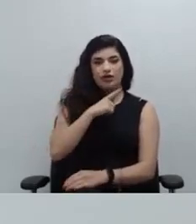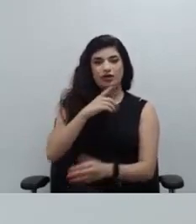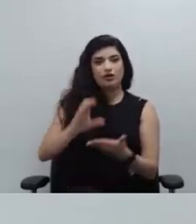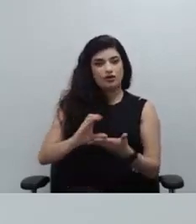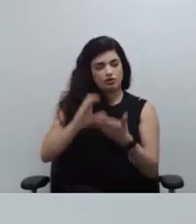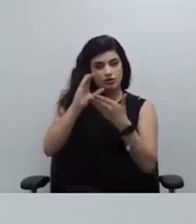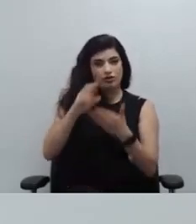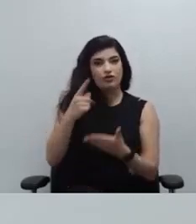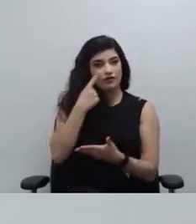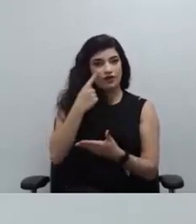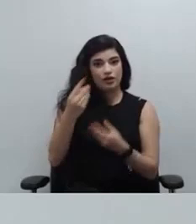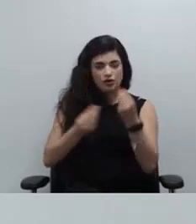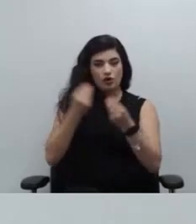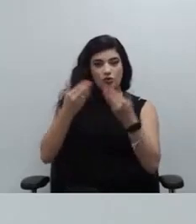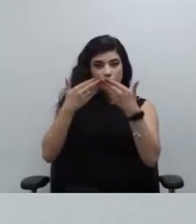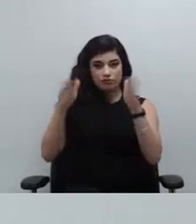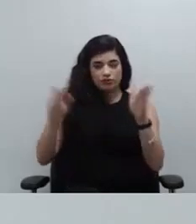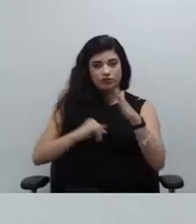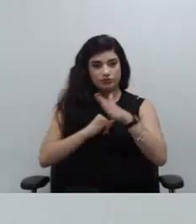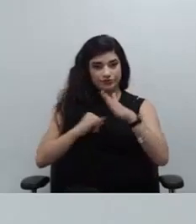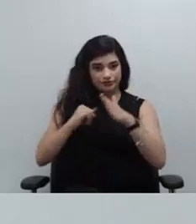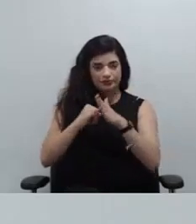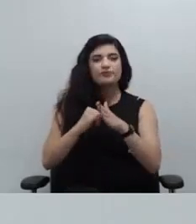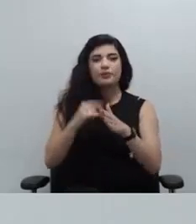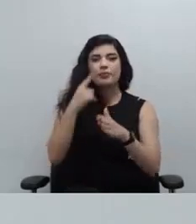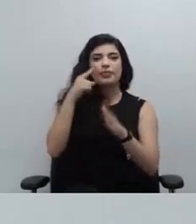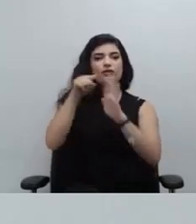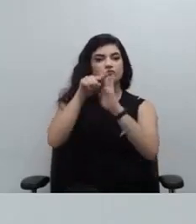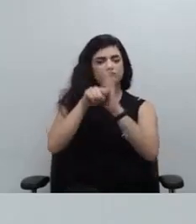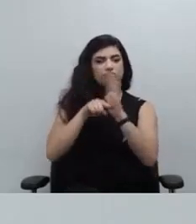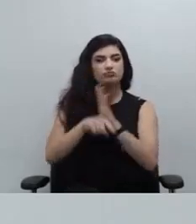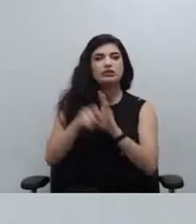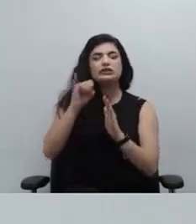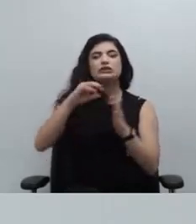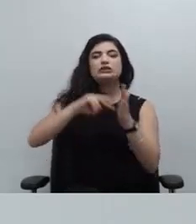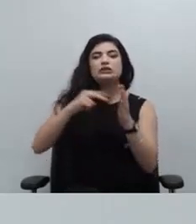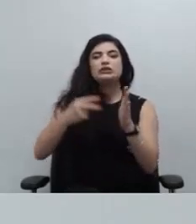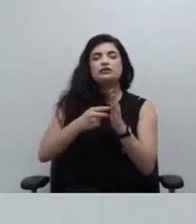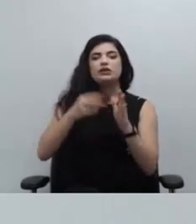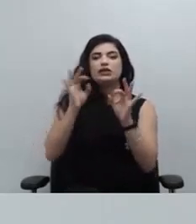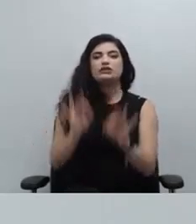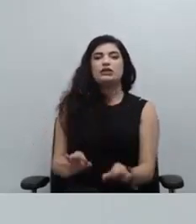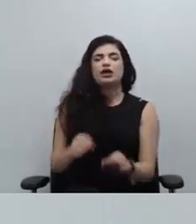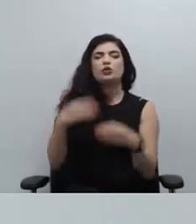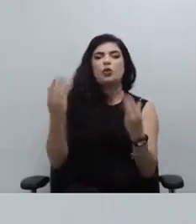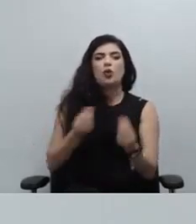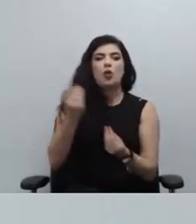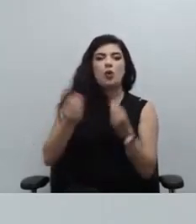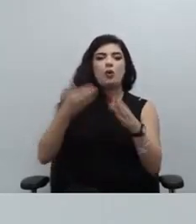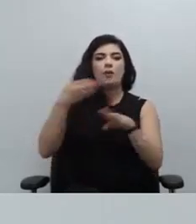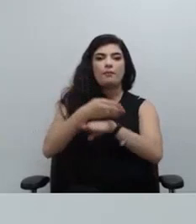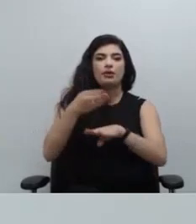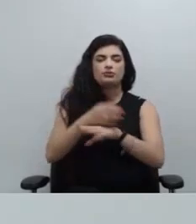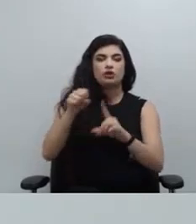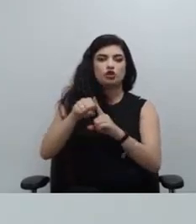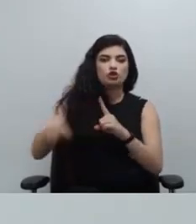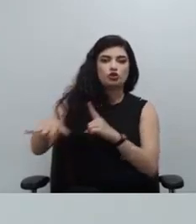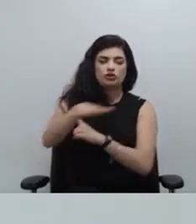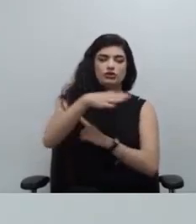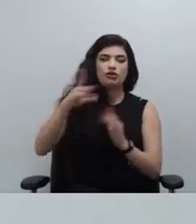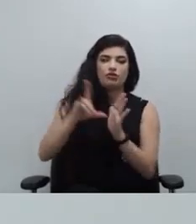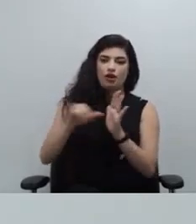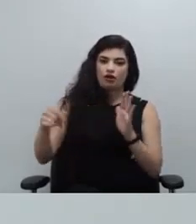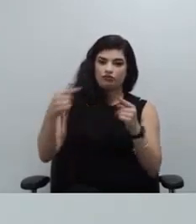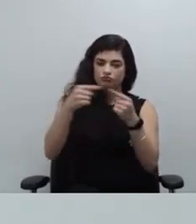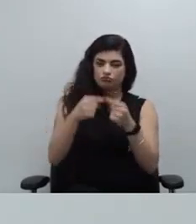da discussão do processo de expansão institucional, conferindo significado concreto à participação social preconizada pela lei.